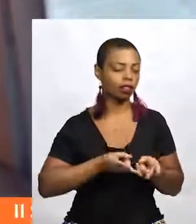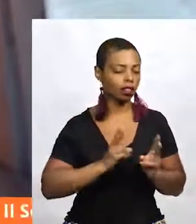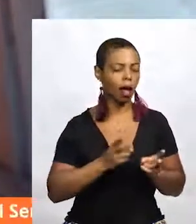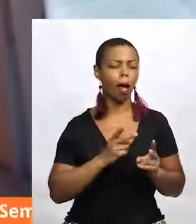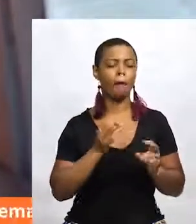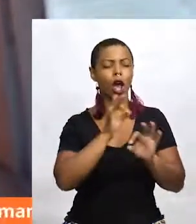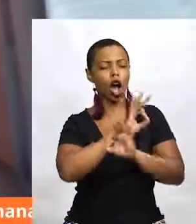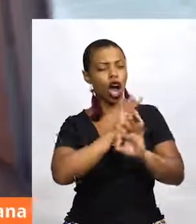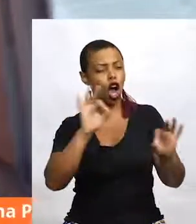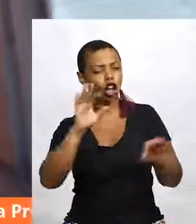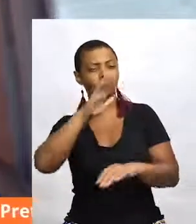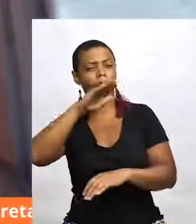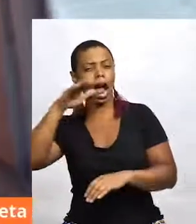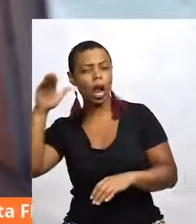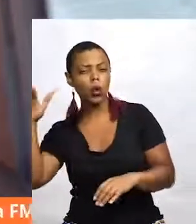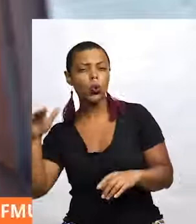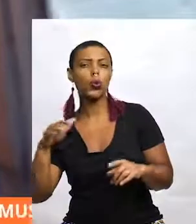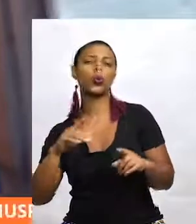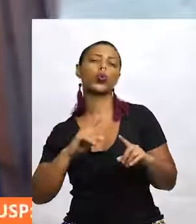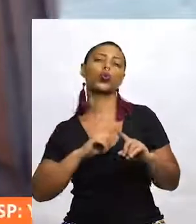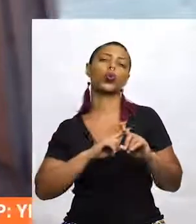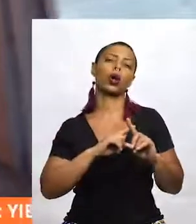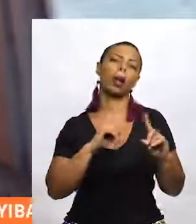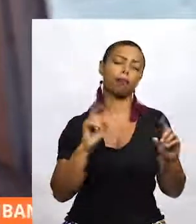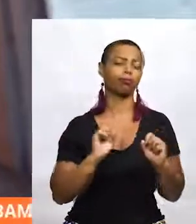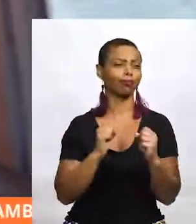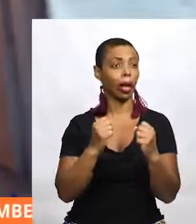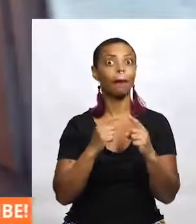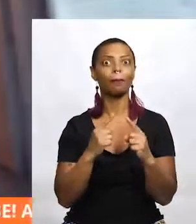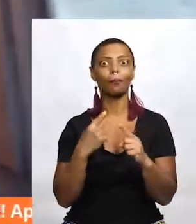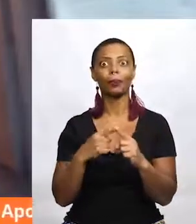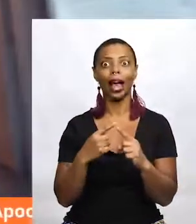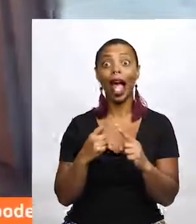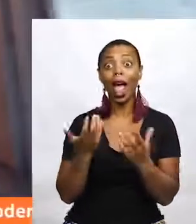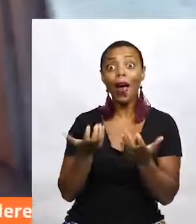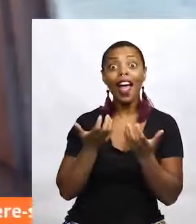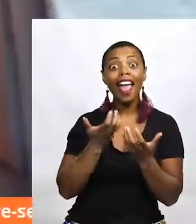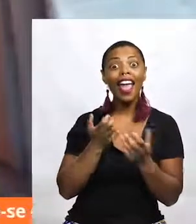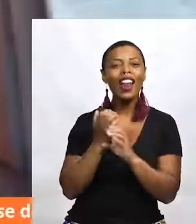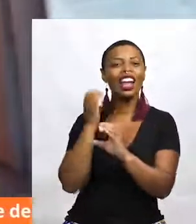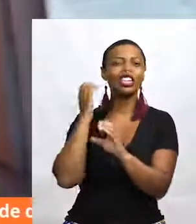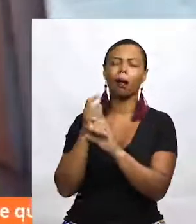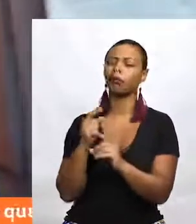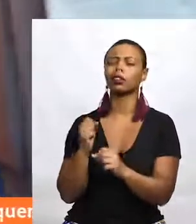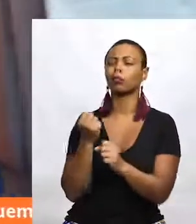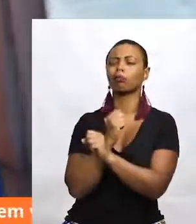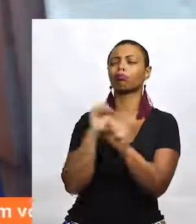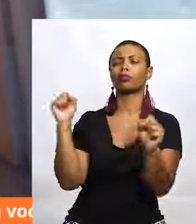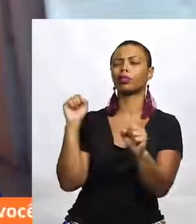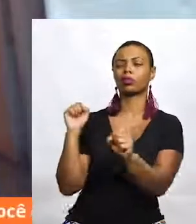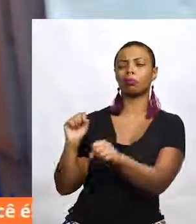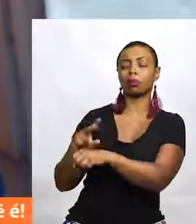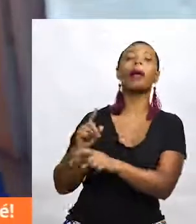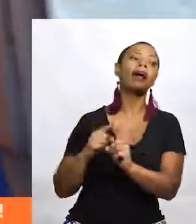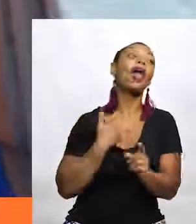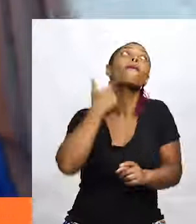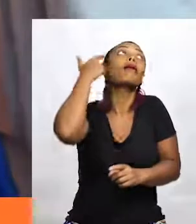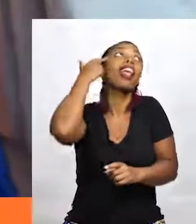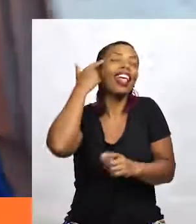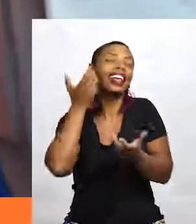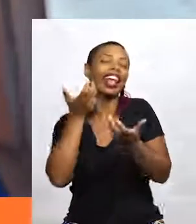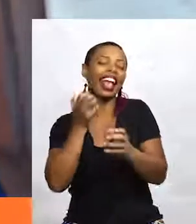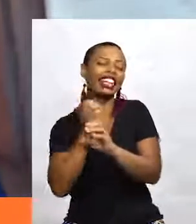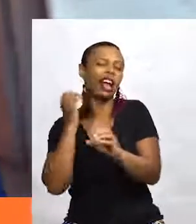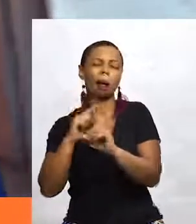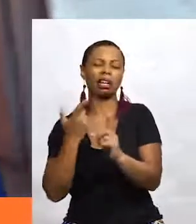bastante, eu não passaria num curso de engenharia, por exemplo, eu queria ser engenheira à época, ou achava que queria, porque hoje eu acho que eu me daria muito mal na